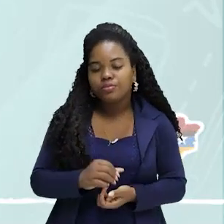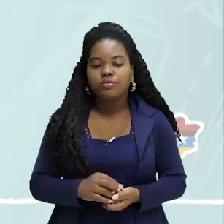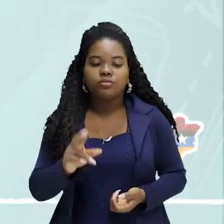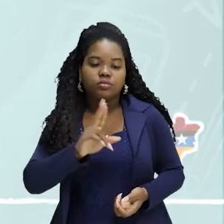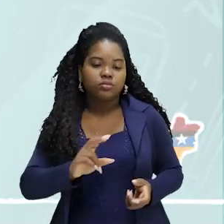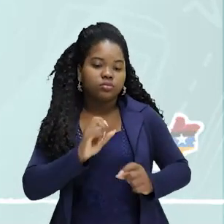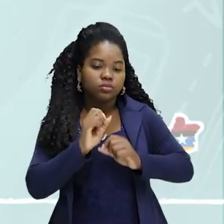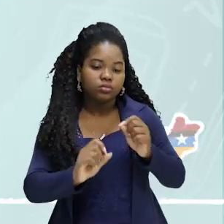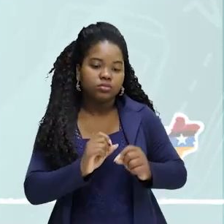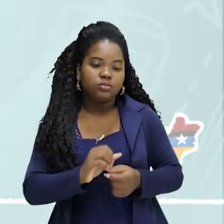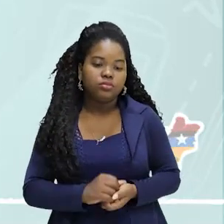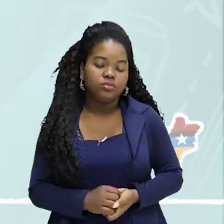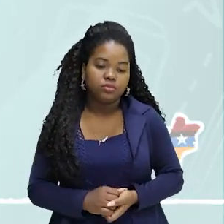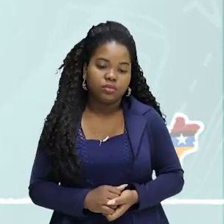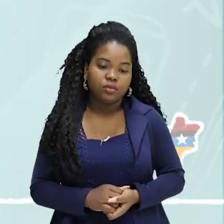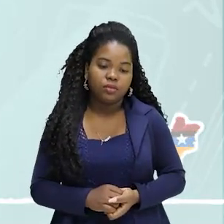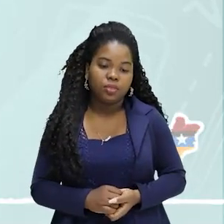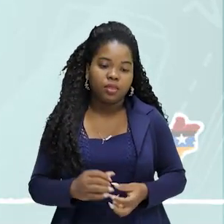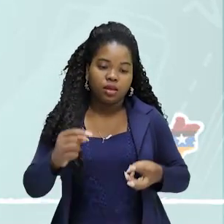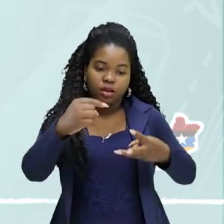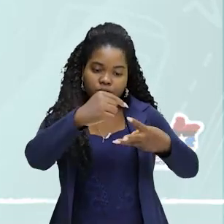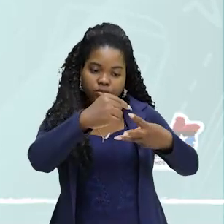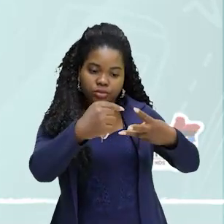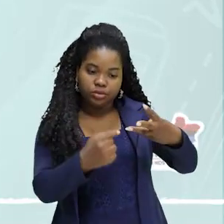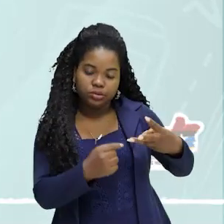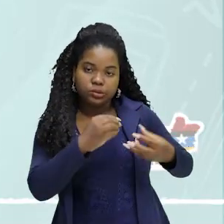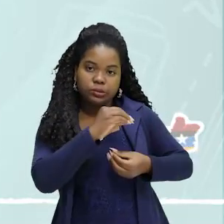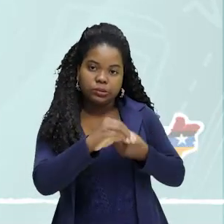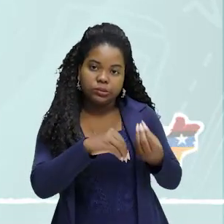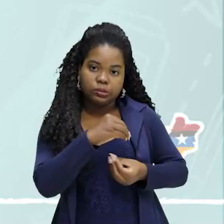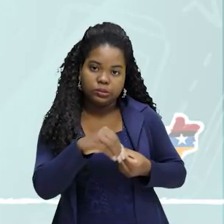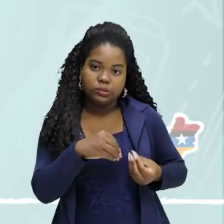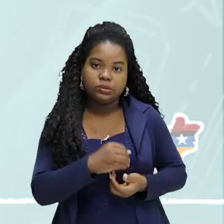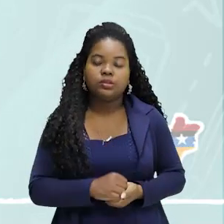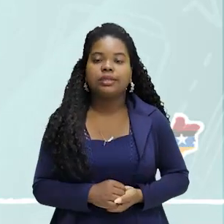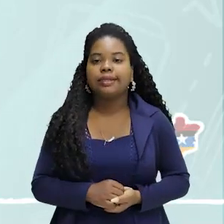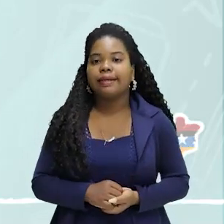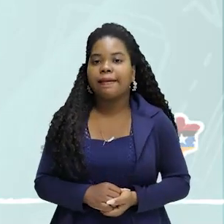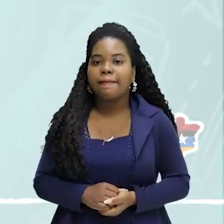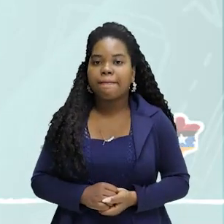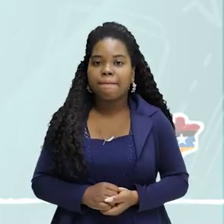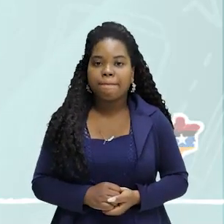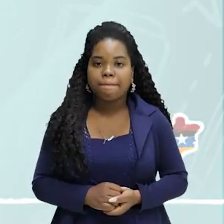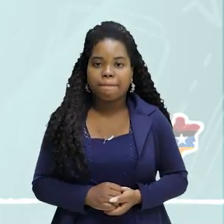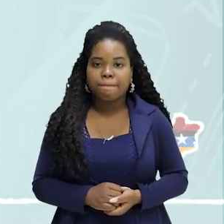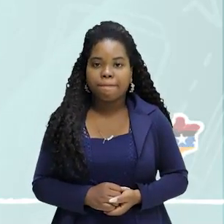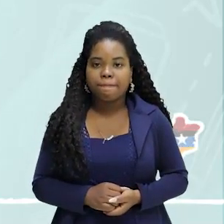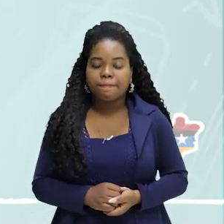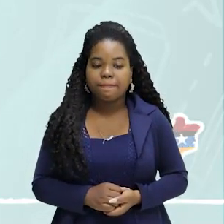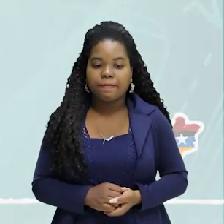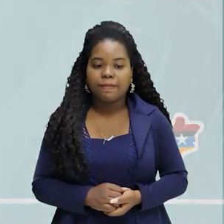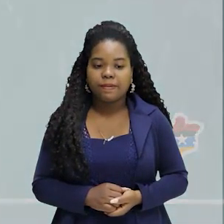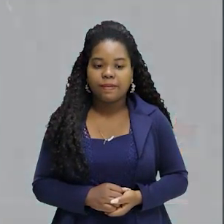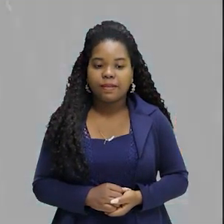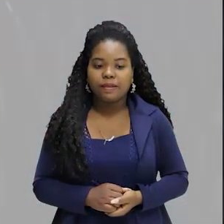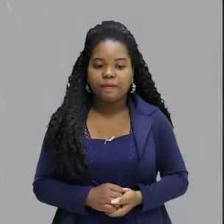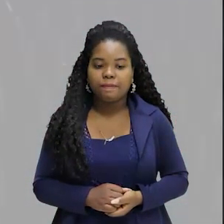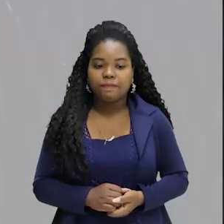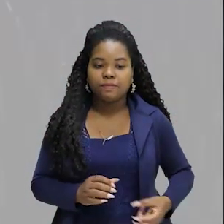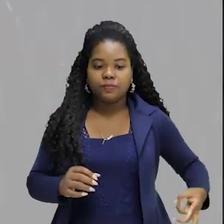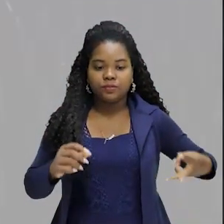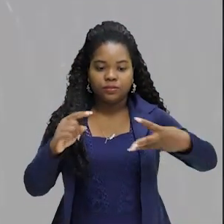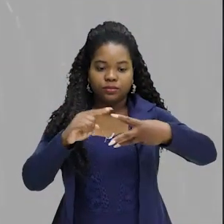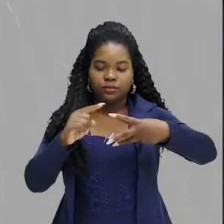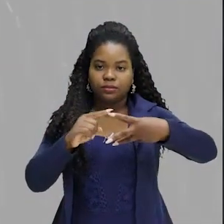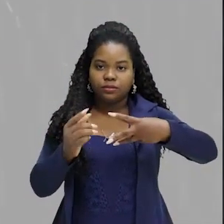né, basicamente 3 tipos de misturas ou 3 tipos de reagentes. O reativo